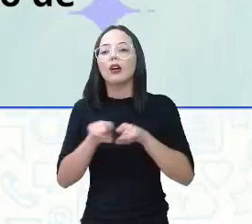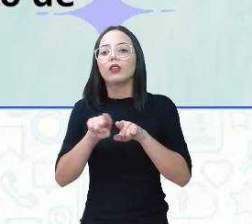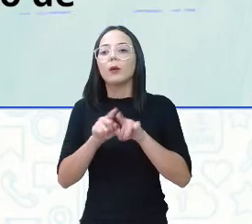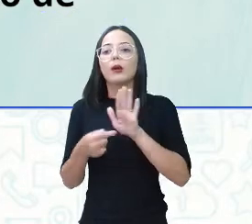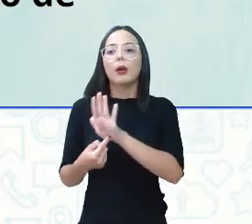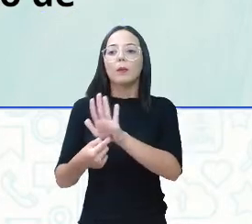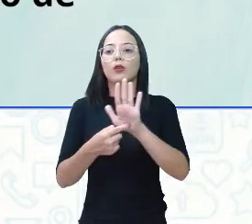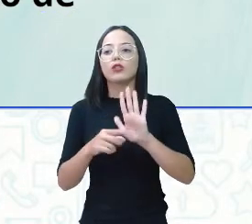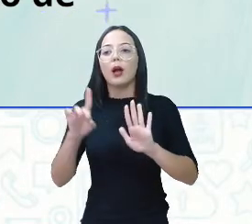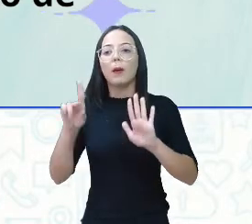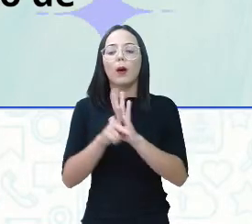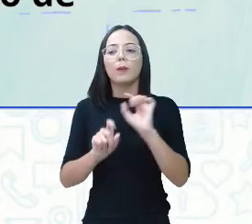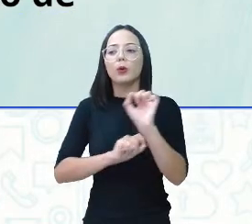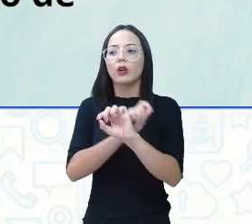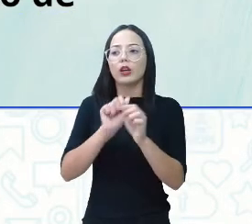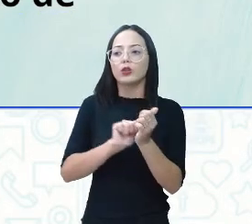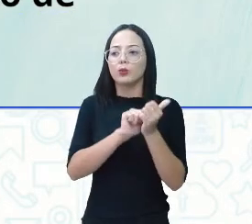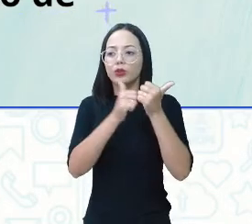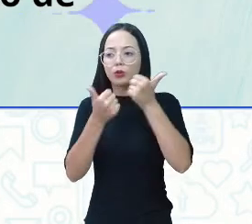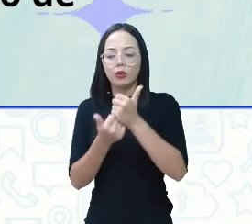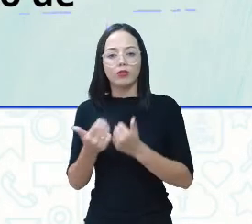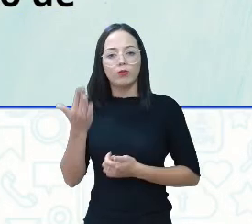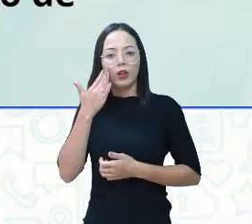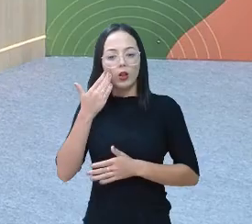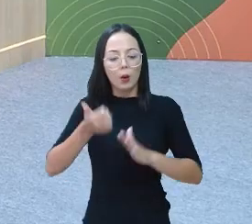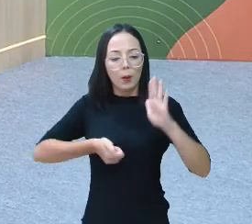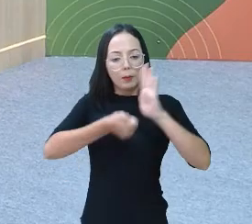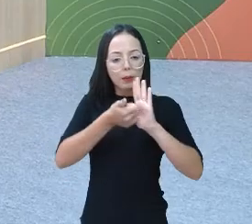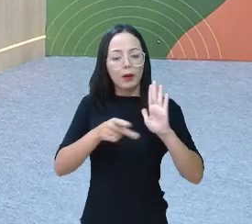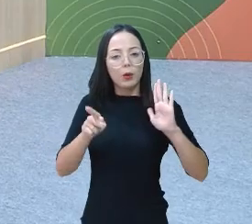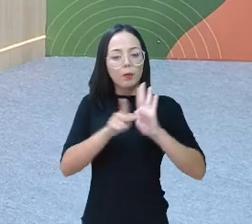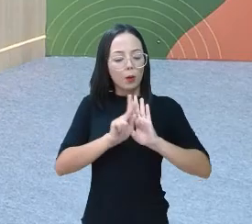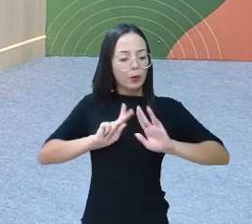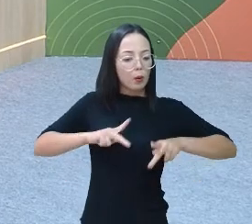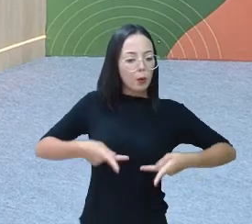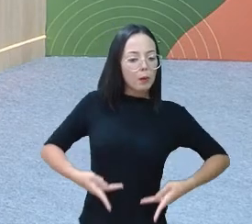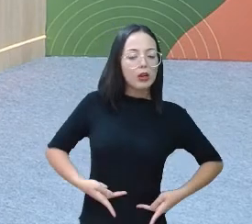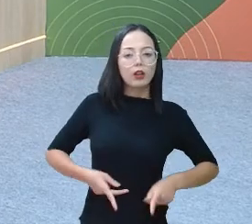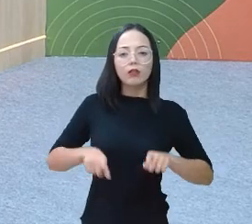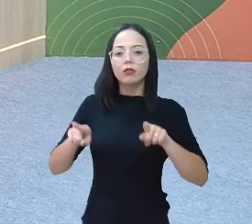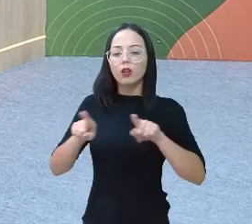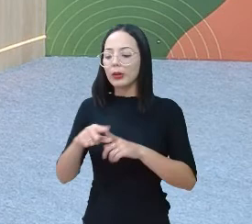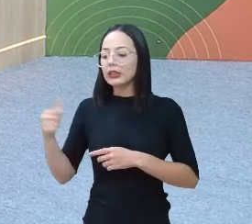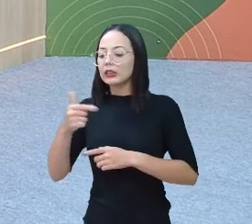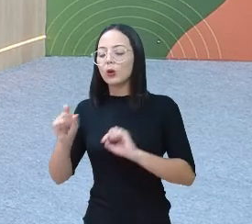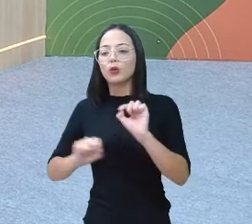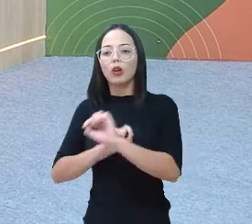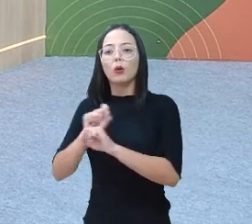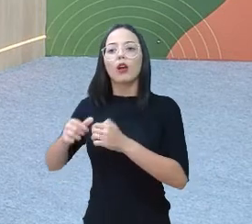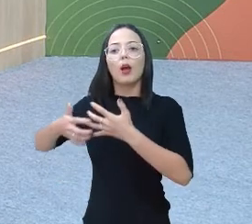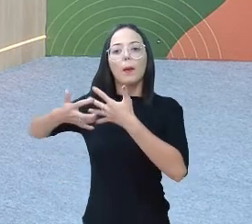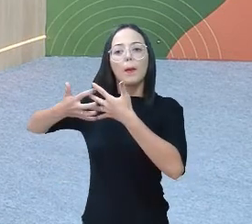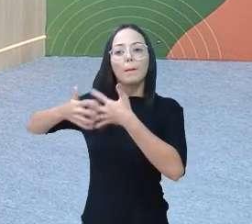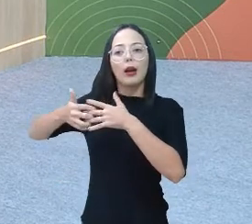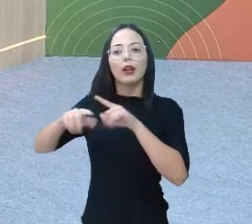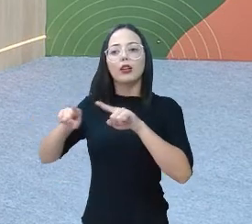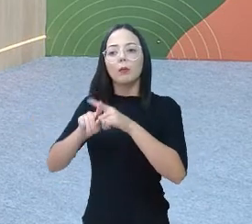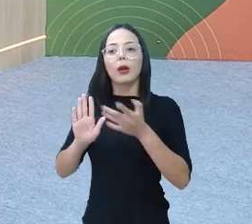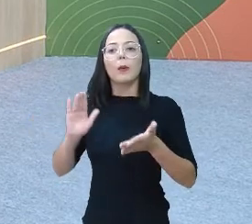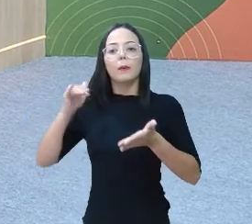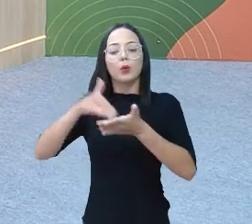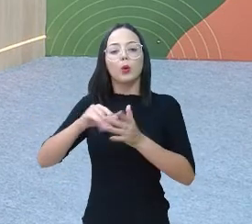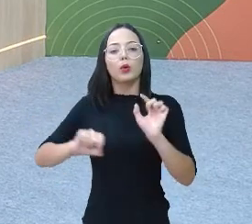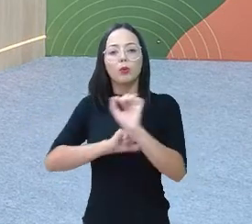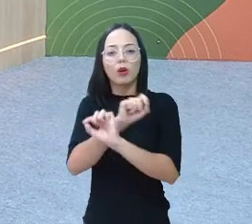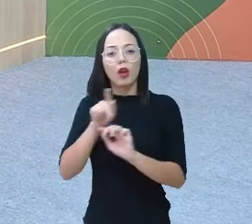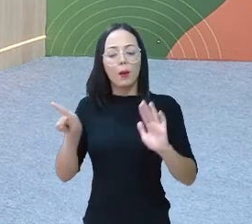perfeição é substituível. Olha, eu tenho primeiro uma versão que é humana e segundo uma versão que é máquina. E, por último, questionar